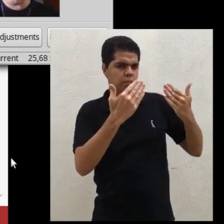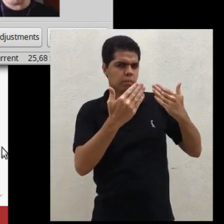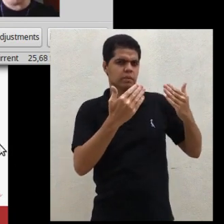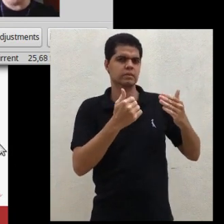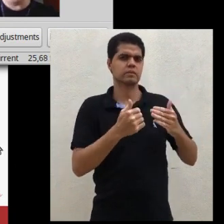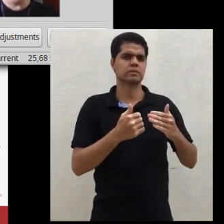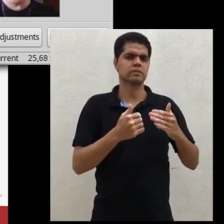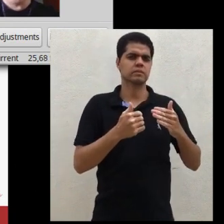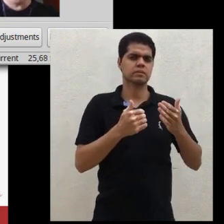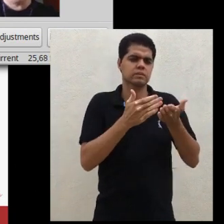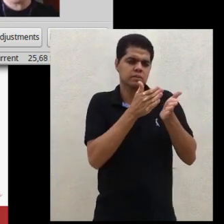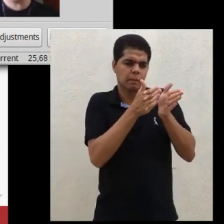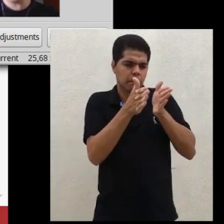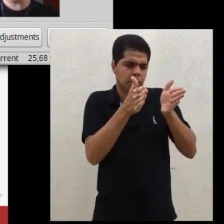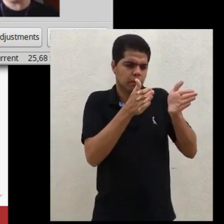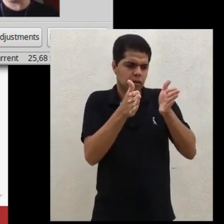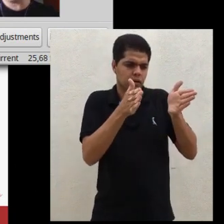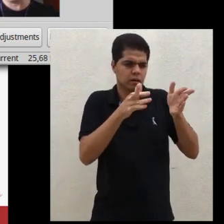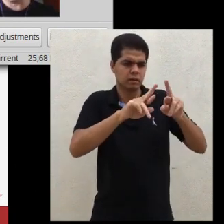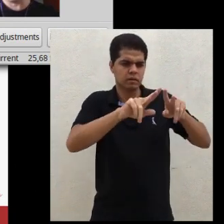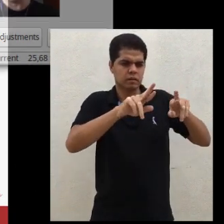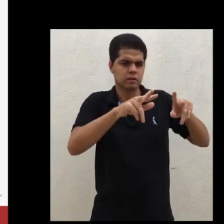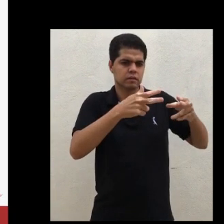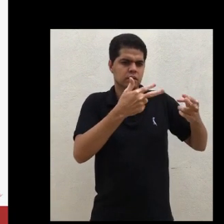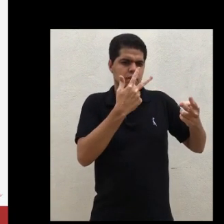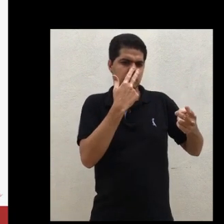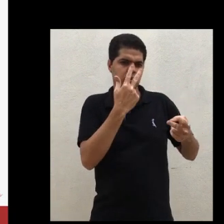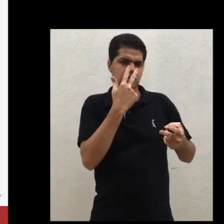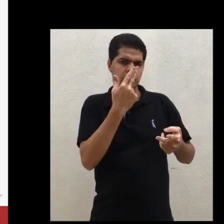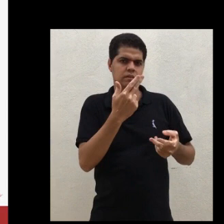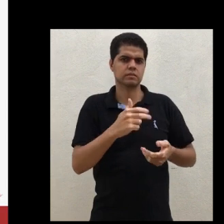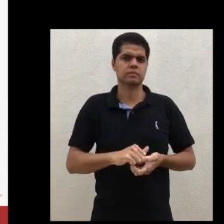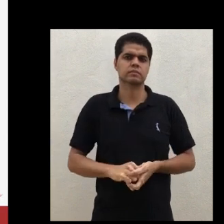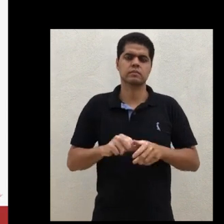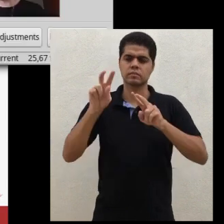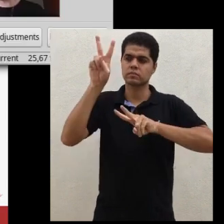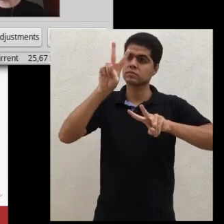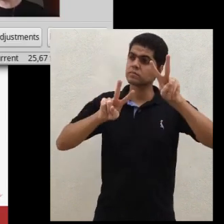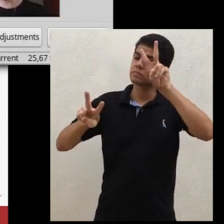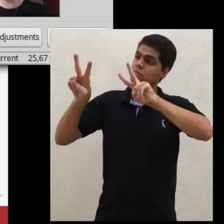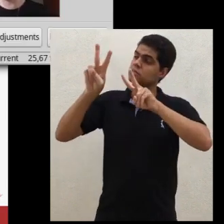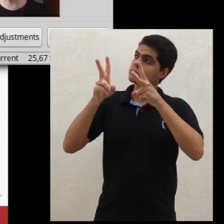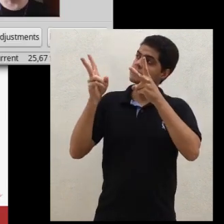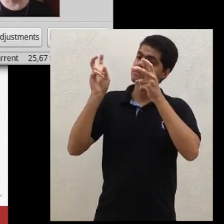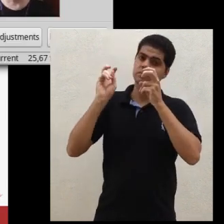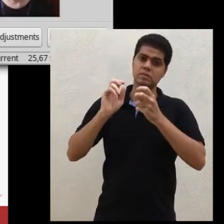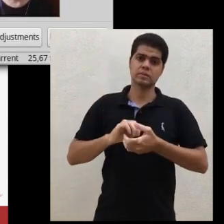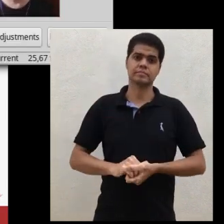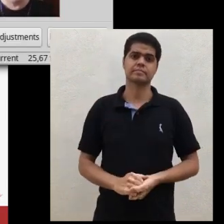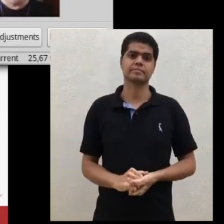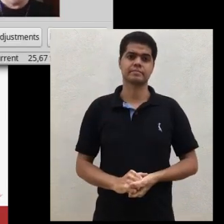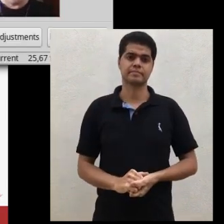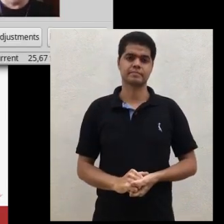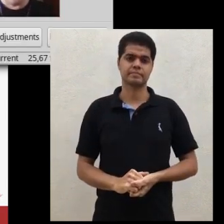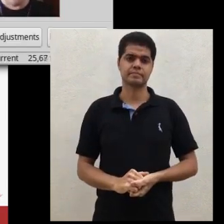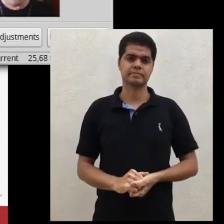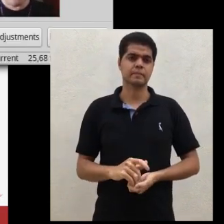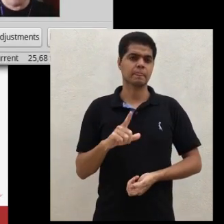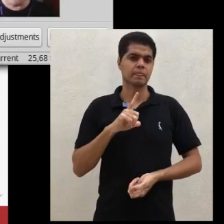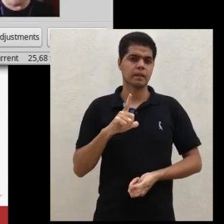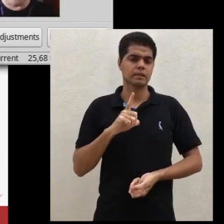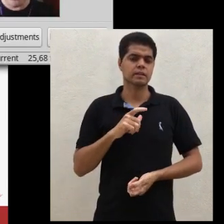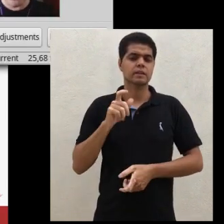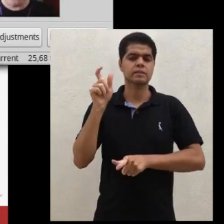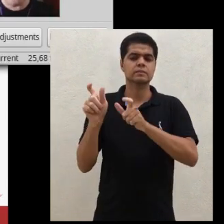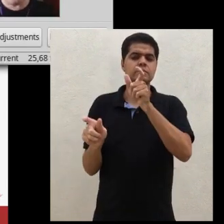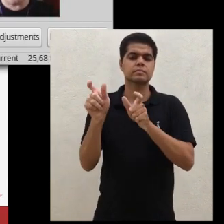esse conceito de parcialidade. Tá? É que eu mostro aqui nessa figura. Olha. Se você pega aqui,